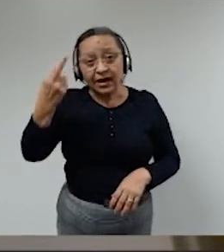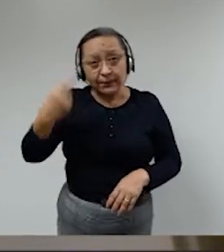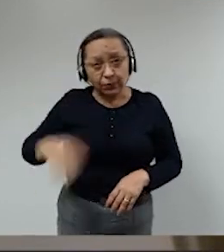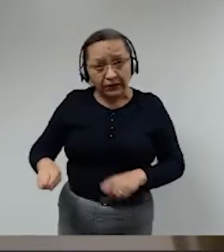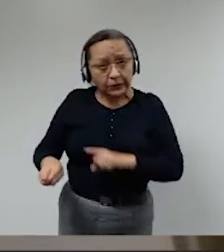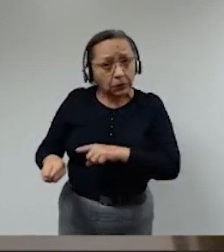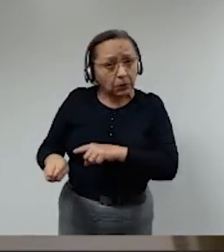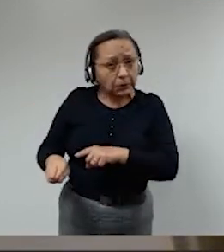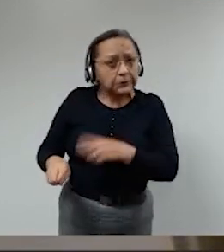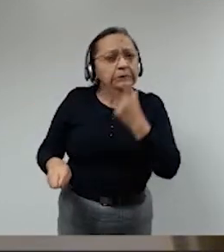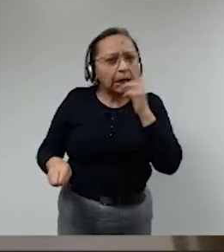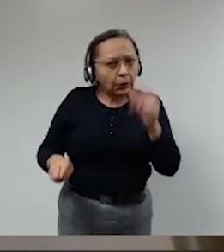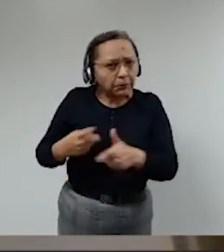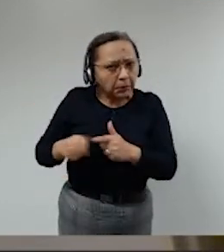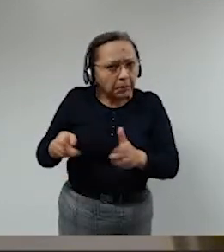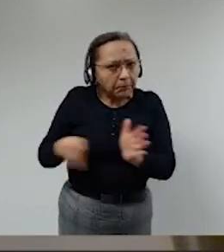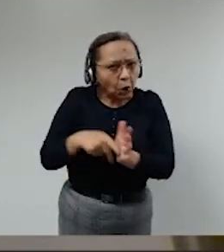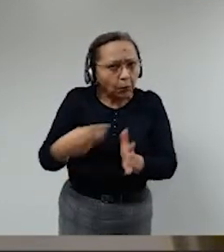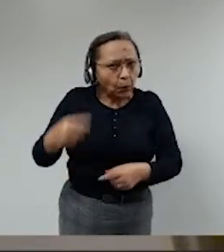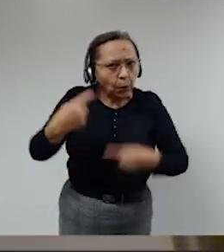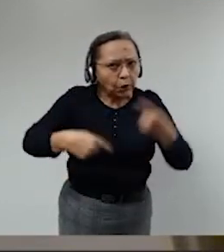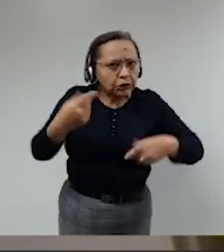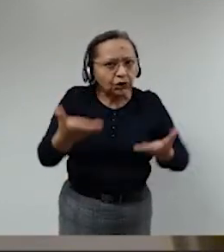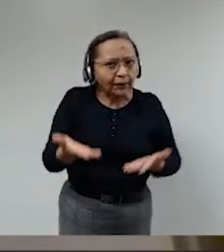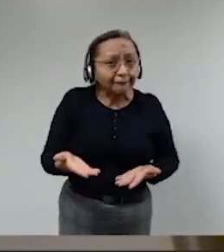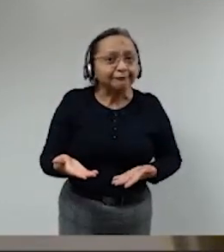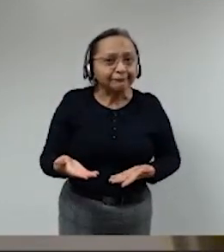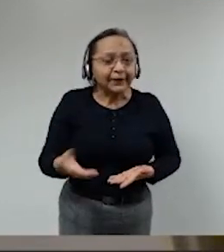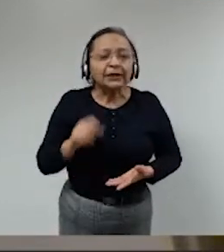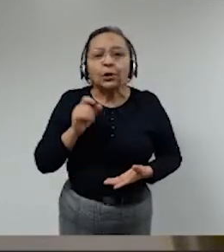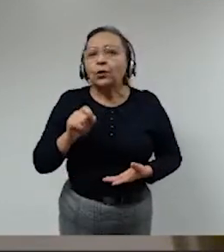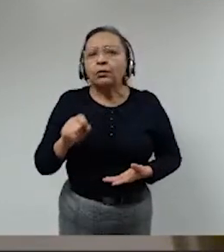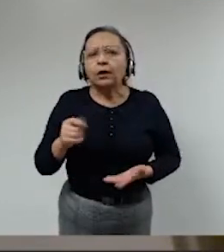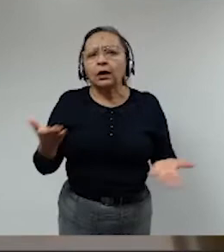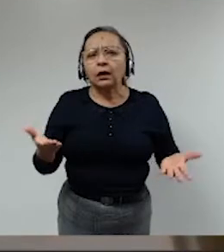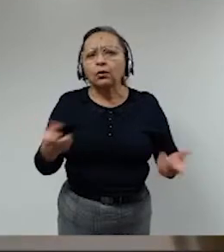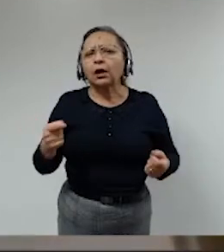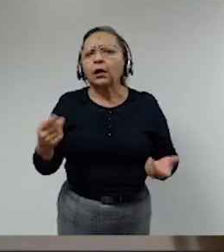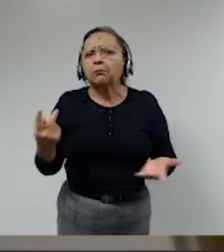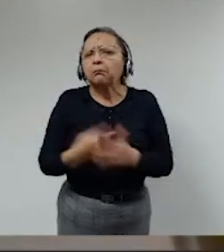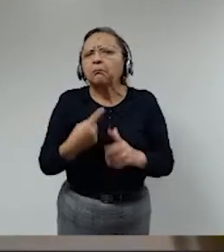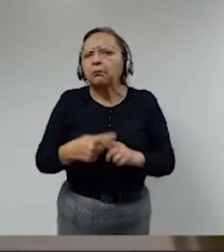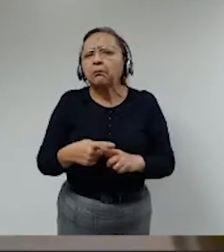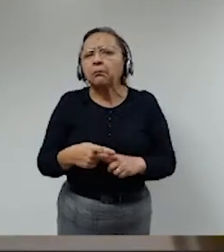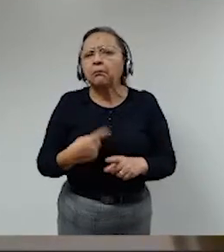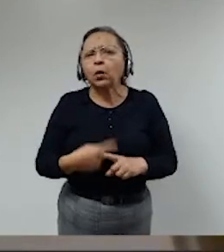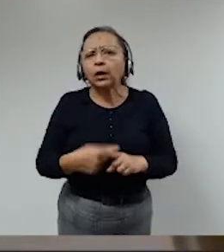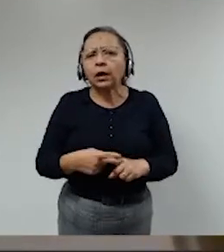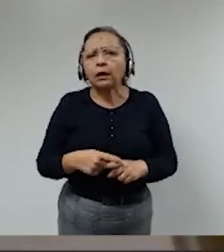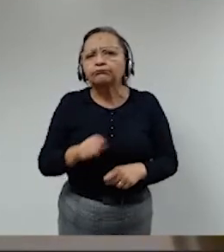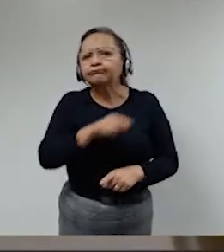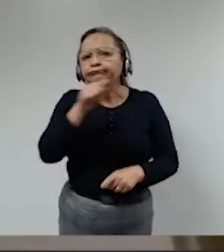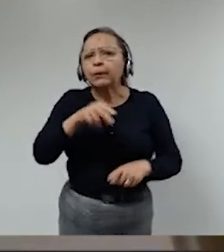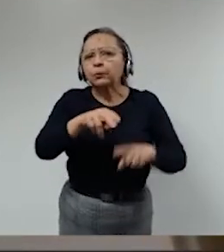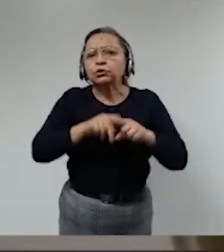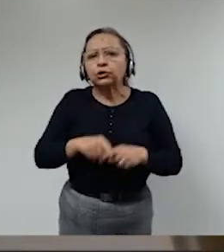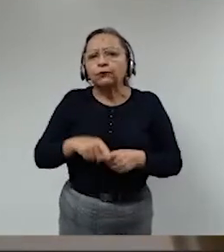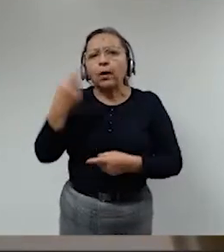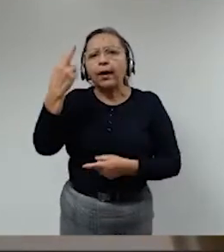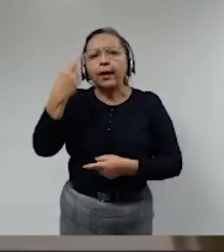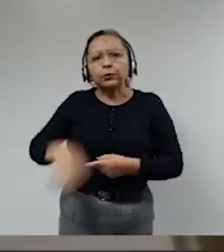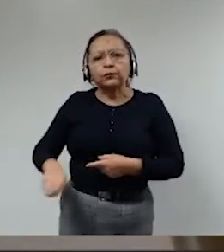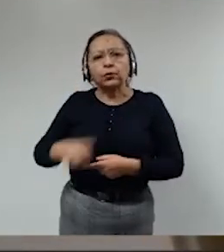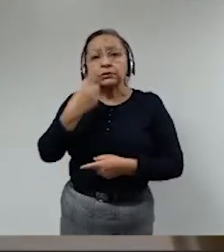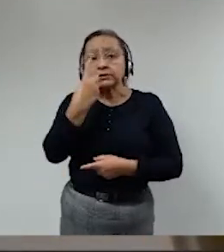um problema de desenho da política? Né? Então, assim, o que leva à reprovação dessas 102 prestações de contas?